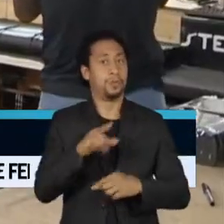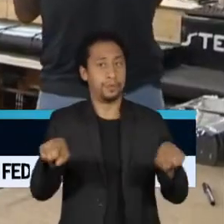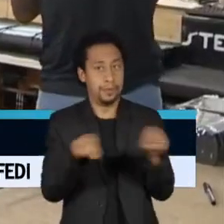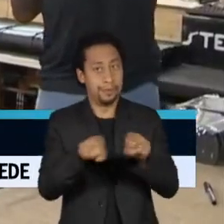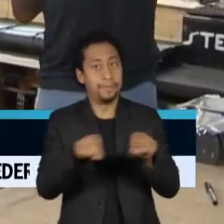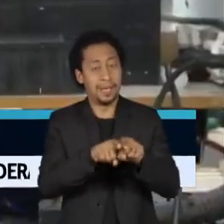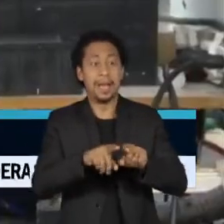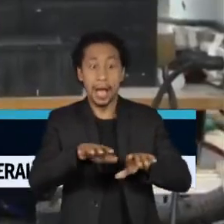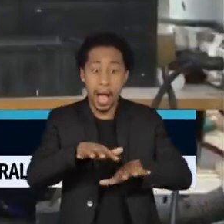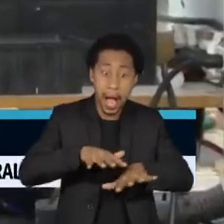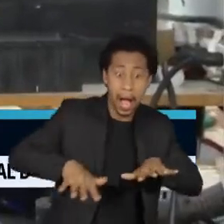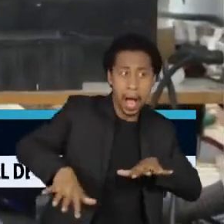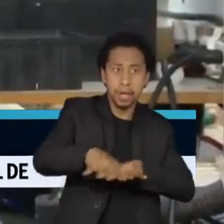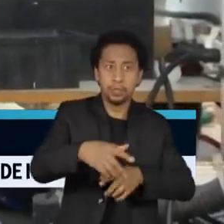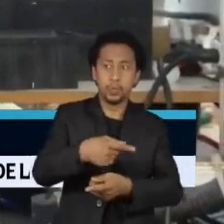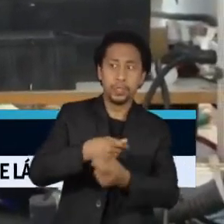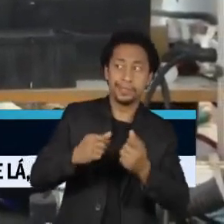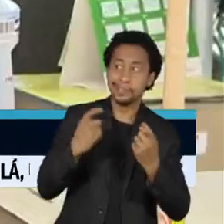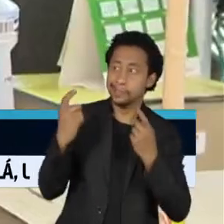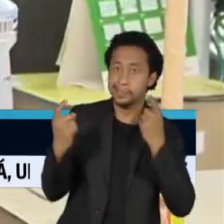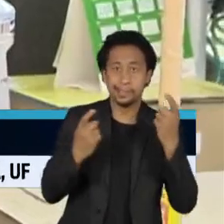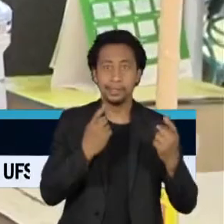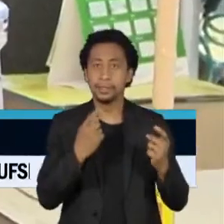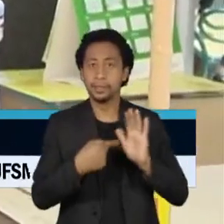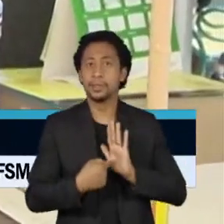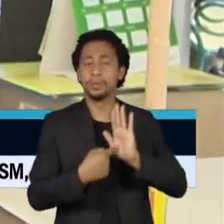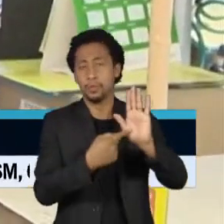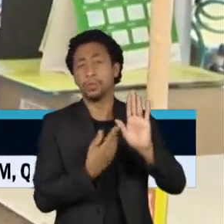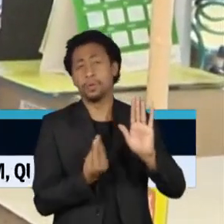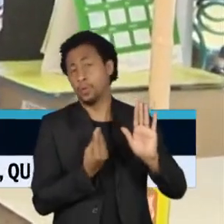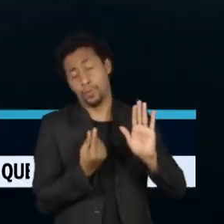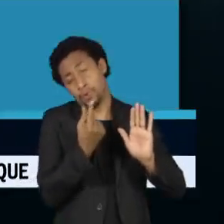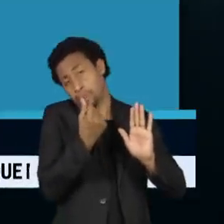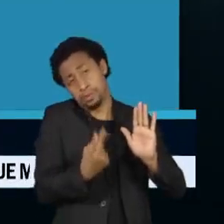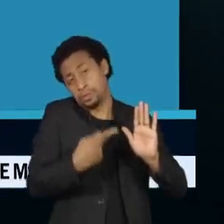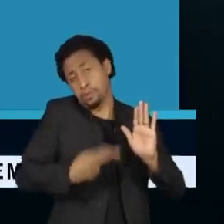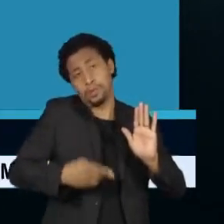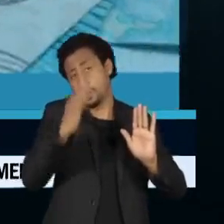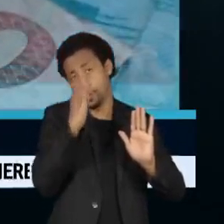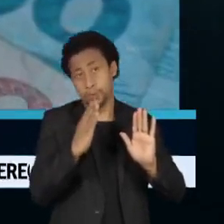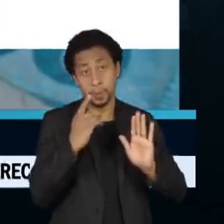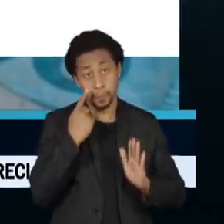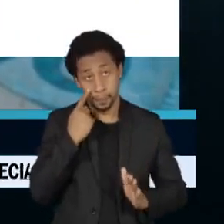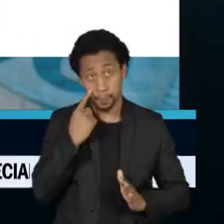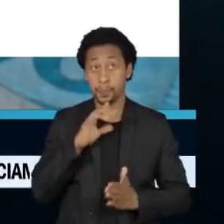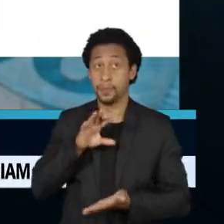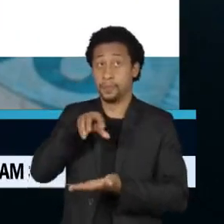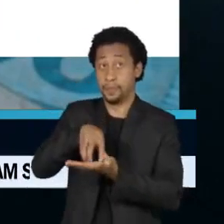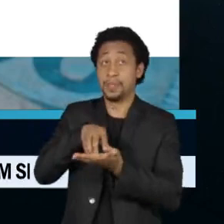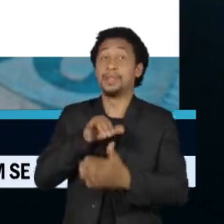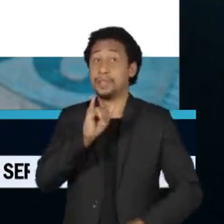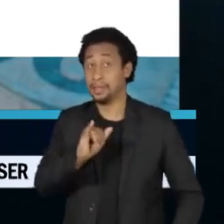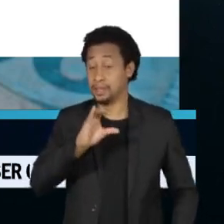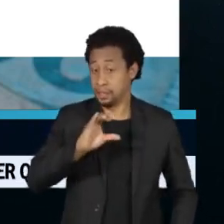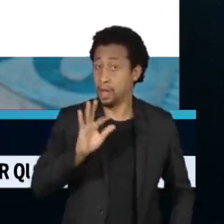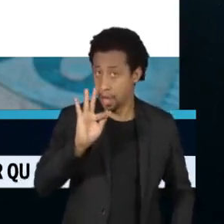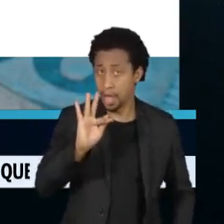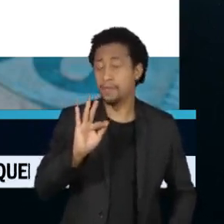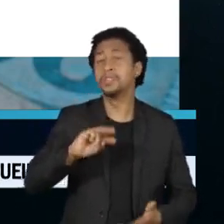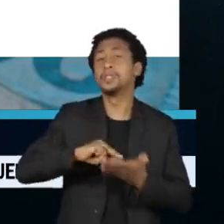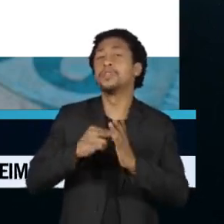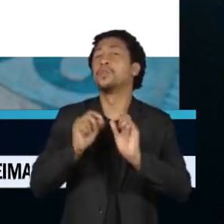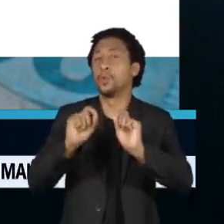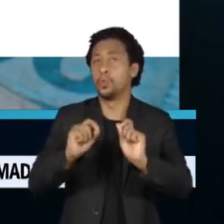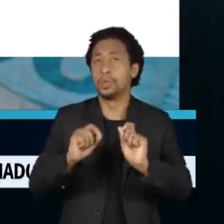é contracionista aparece no Índice de Condições Financeiras do Brasil. O ICF funciona como uma espécie de